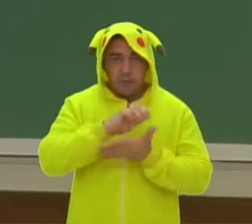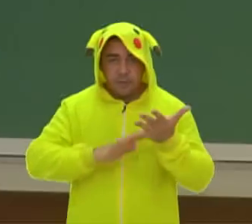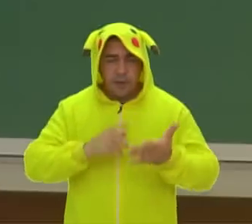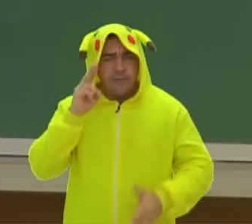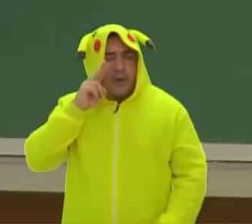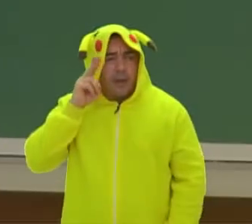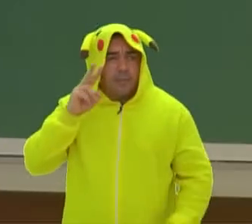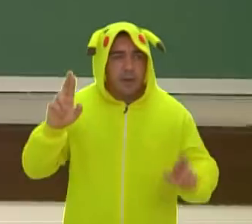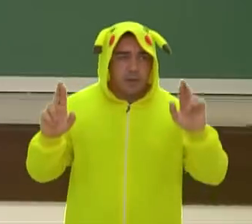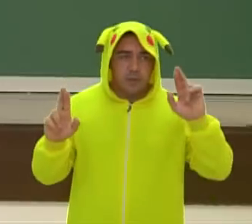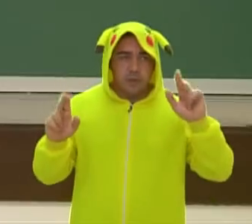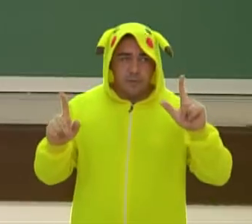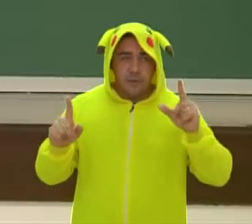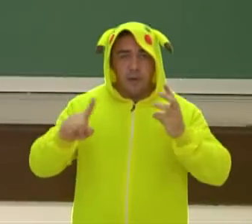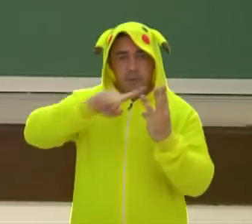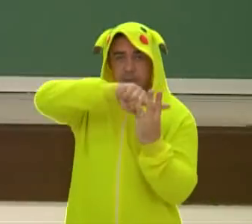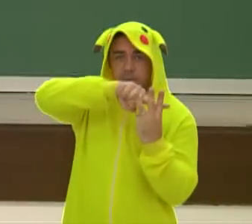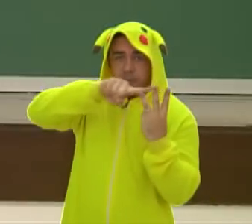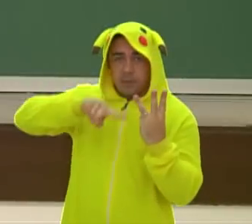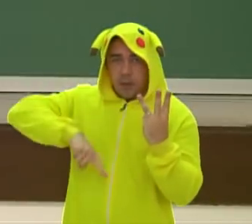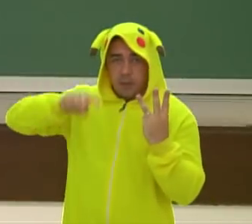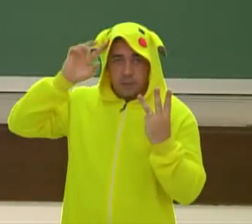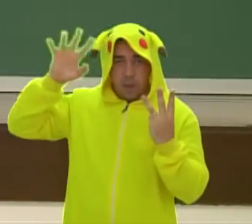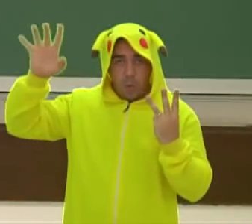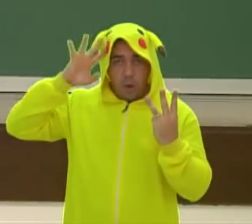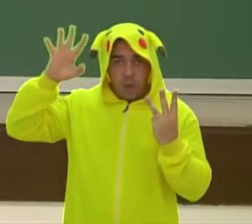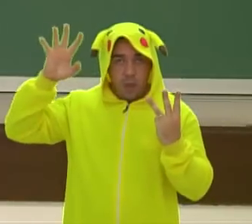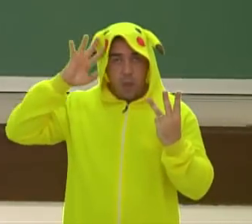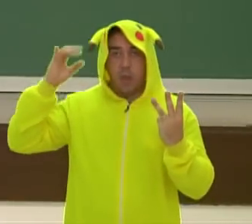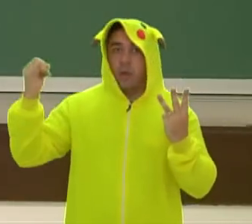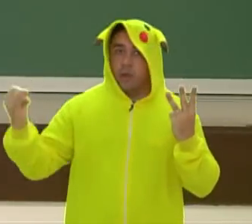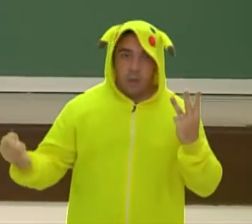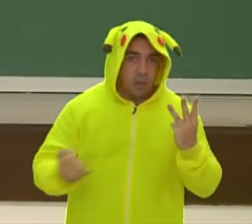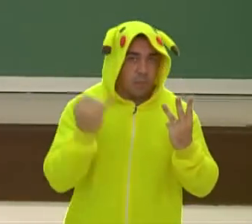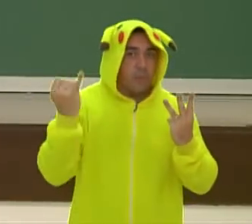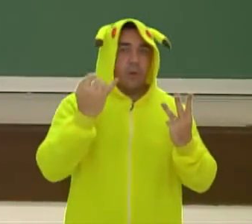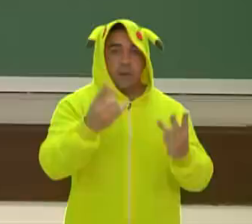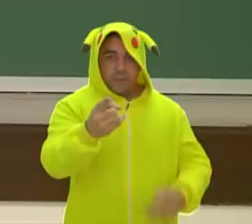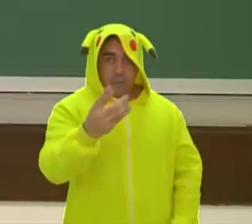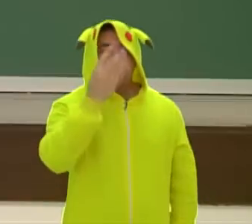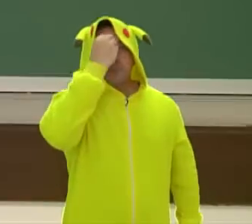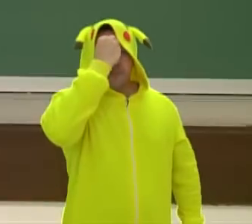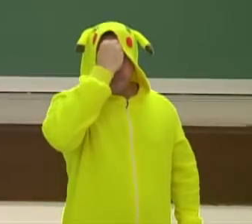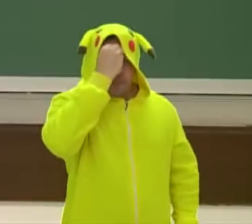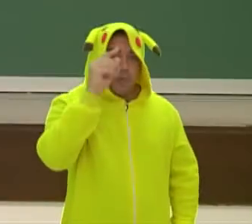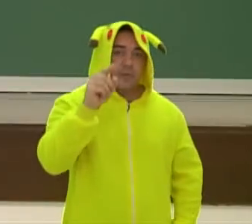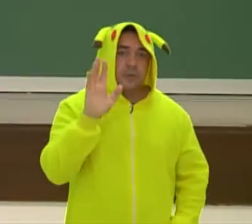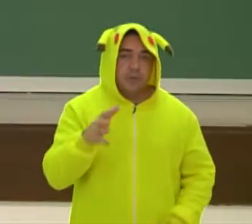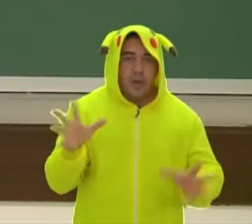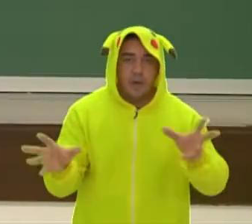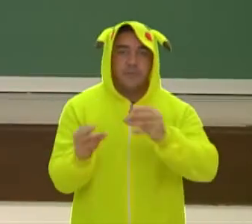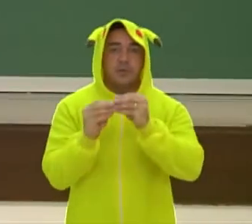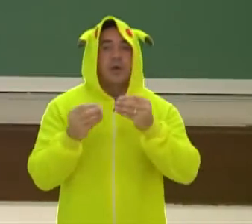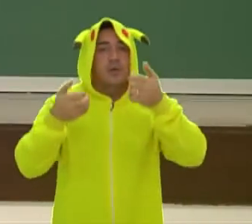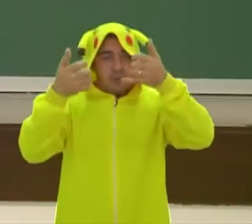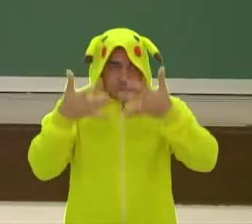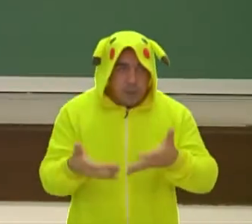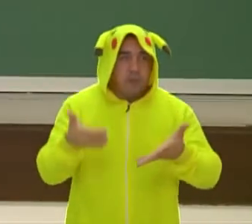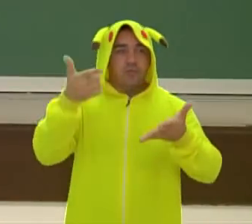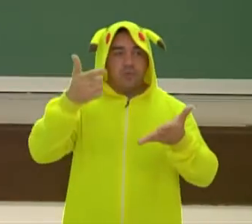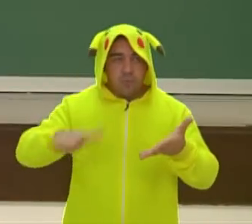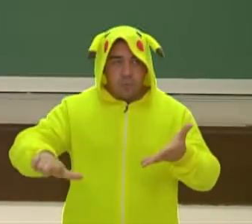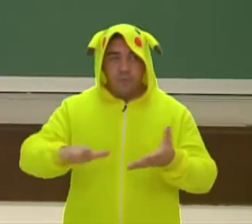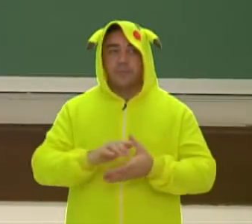então, a diferença entre as três teorias, tá? Isso é bem importante, está bem fixo na cabeça de vocês. Tanto é que vocês já tiveram uma revisão e eu estou falando de volta sobre o